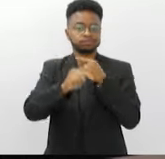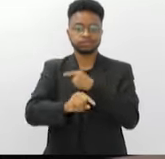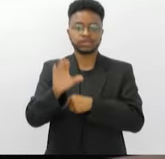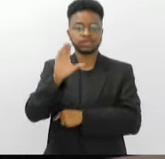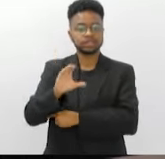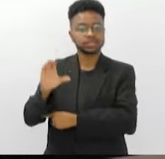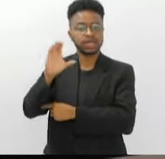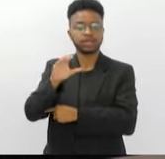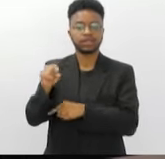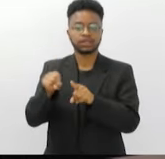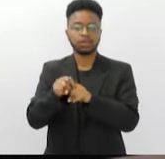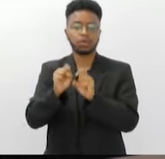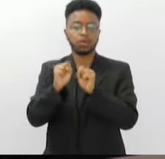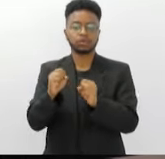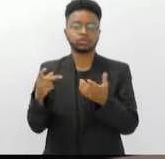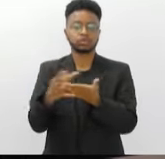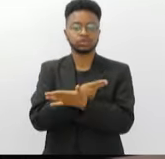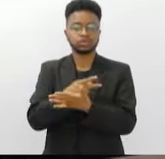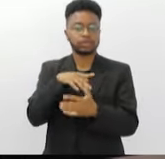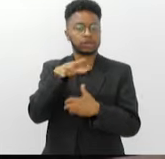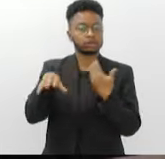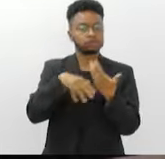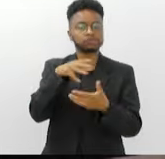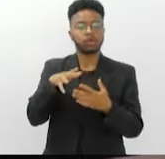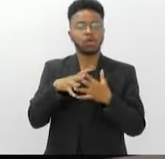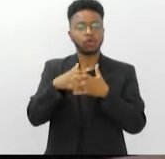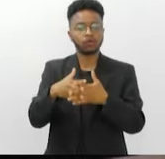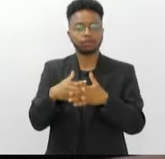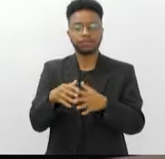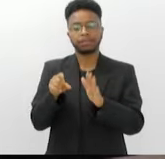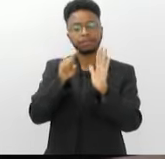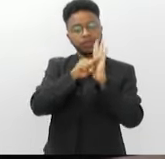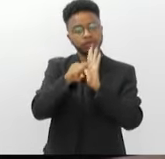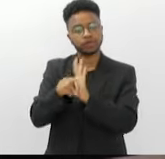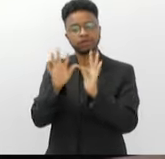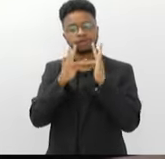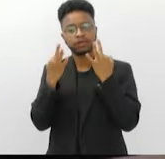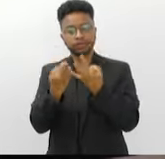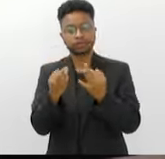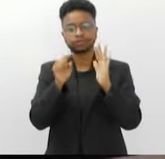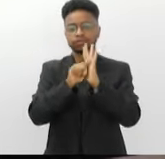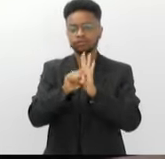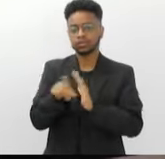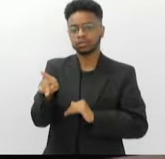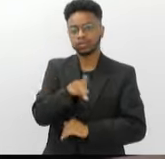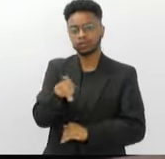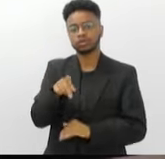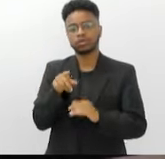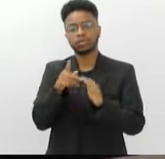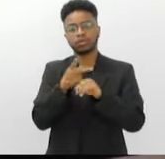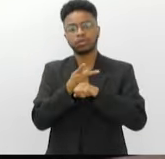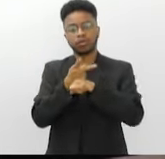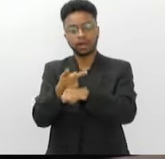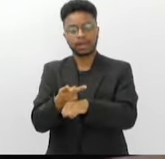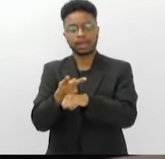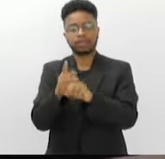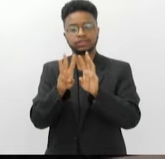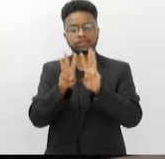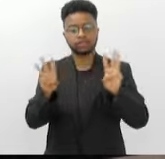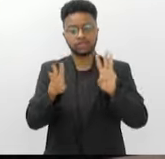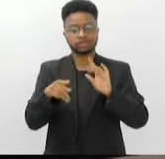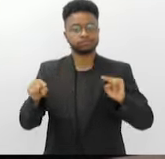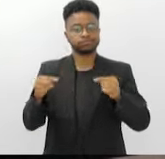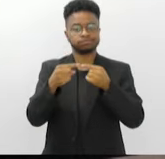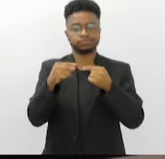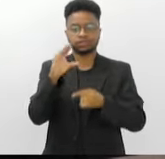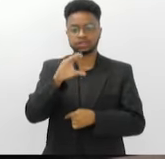podem levar ao caos, ao pânico, consultar os pais, os professores, os sites científicos, tudo. Apenas isso. Não